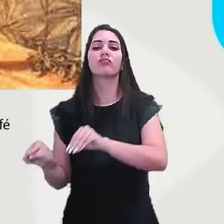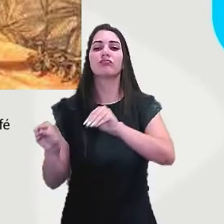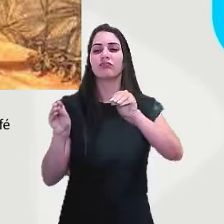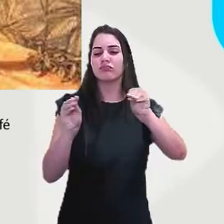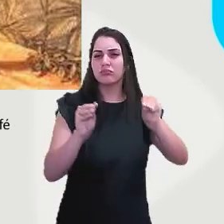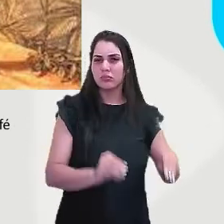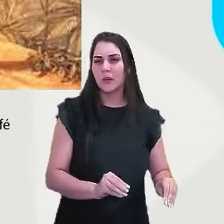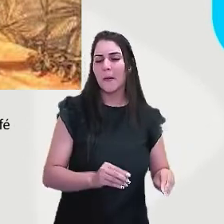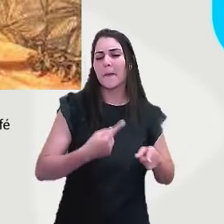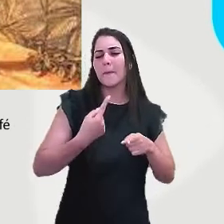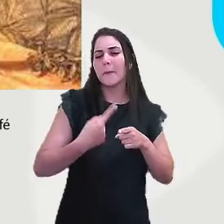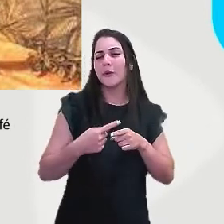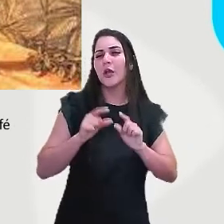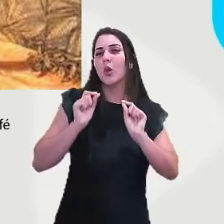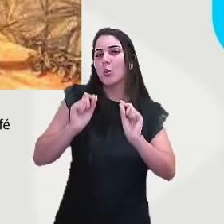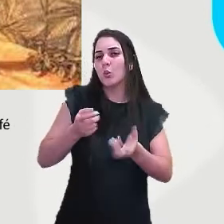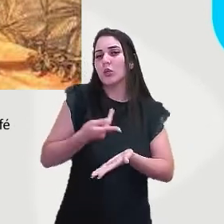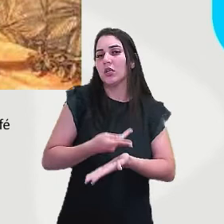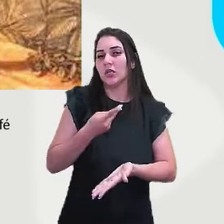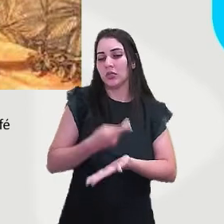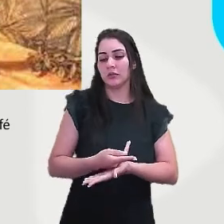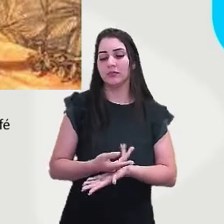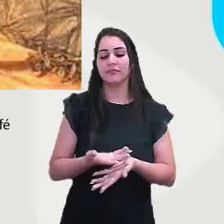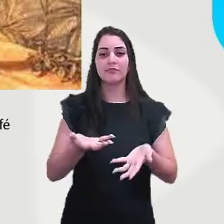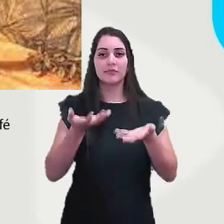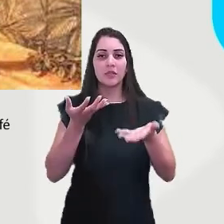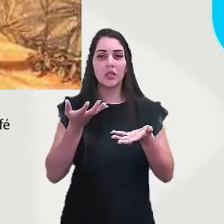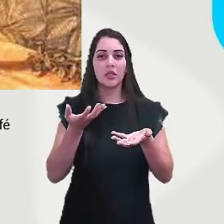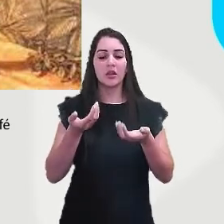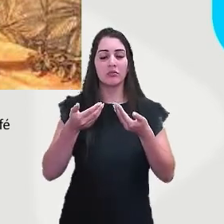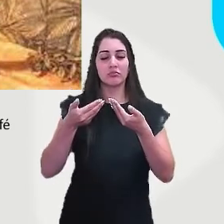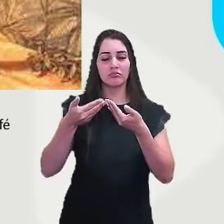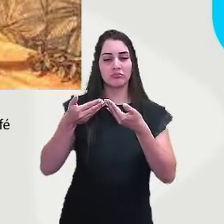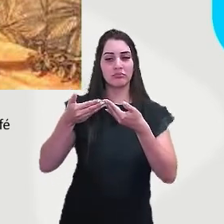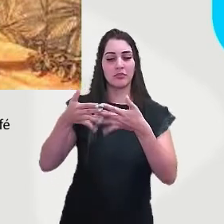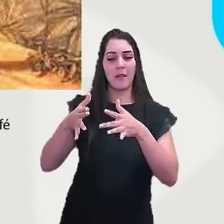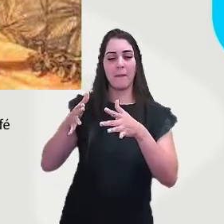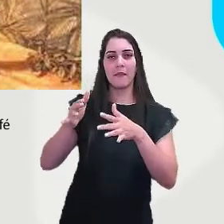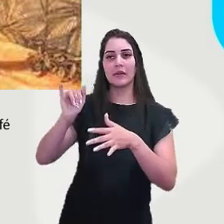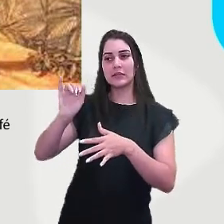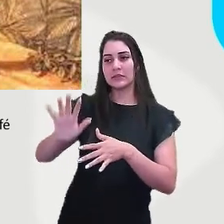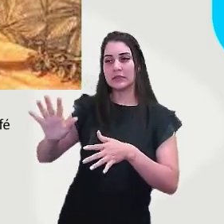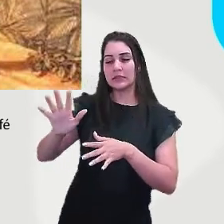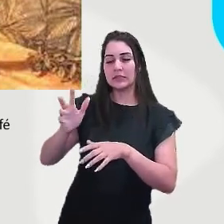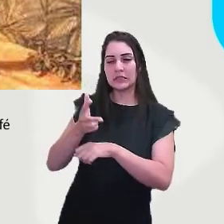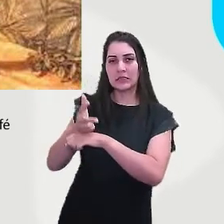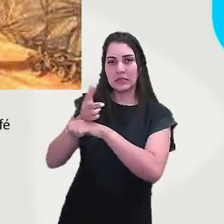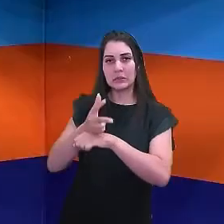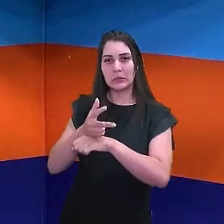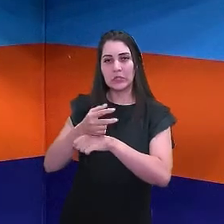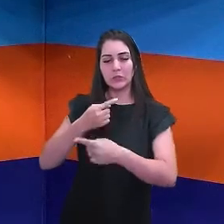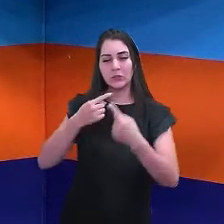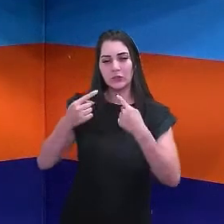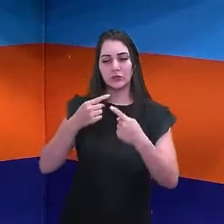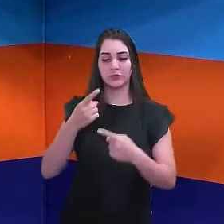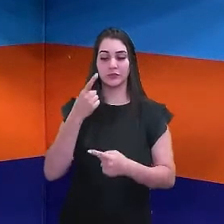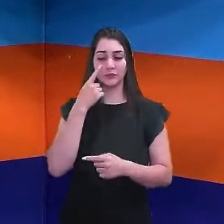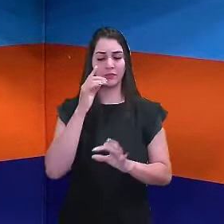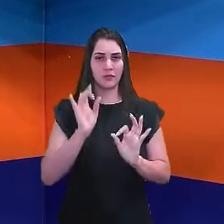é que acontece? Aí eu queria que você abrisse aqui a câmera para mim para a gente discutir. Vejam só.